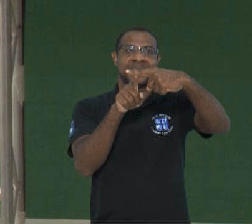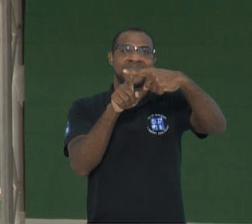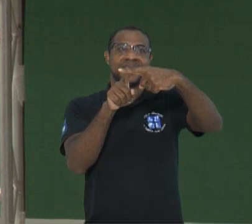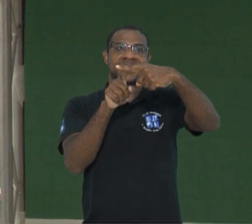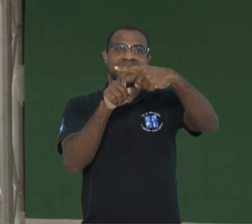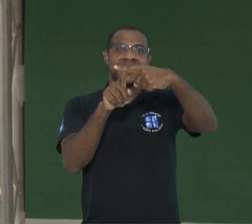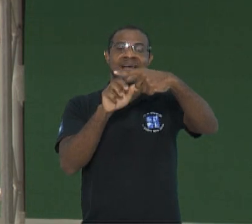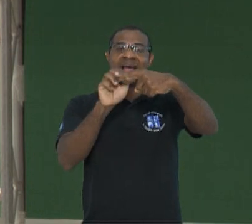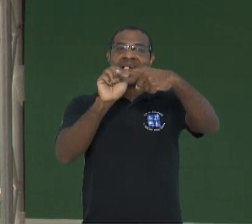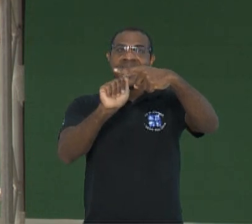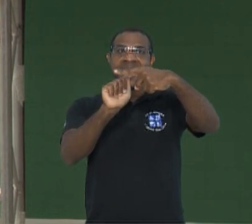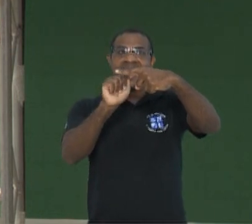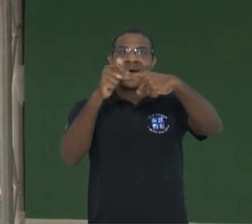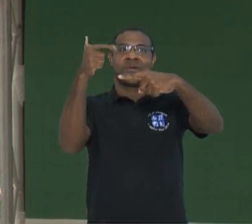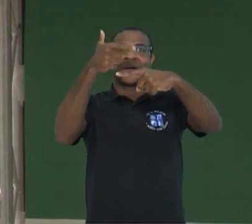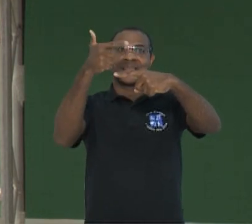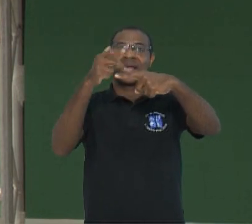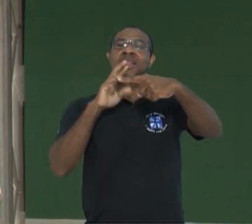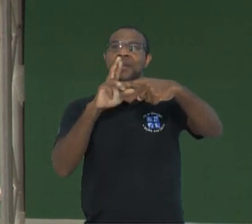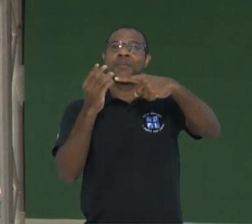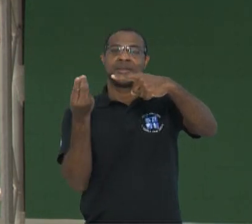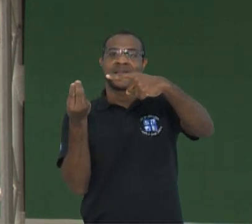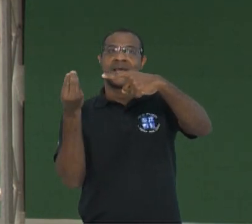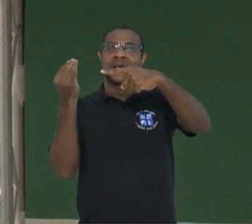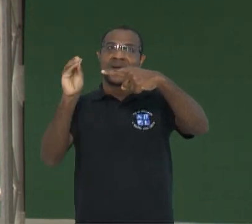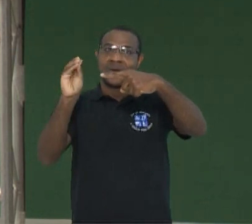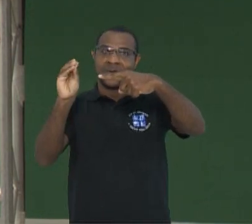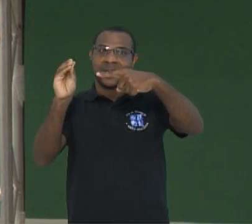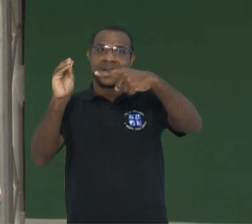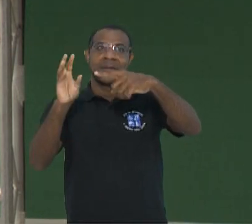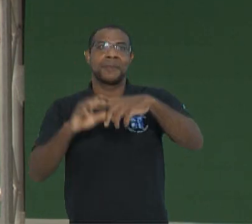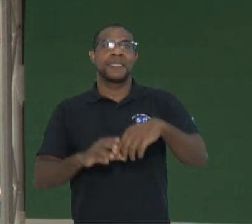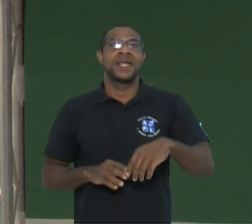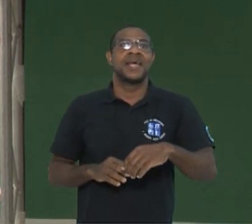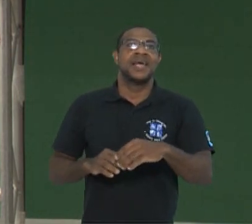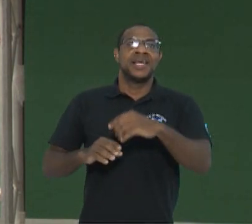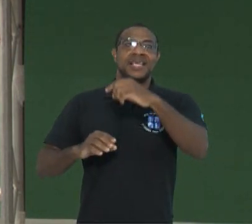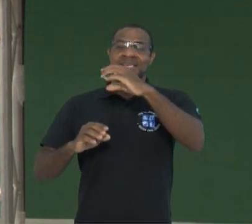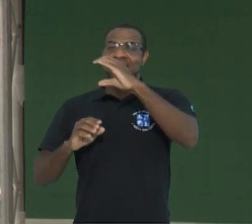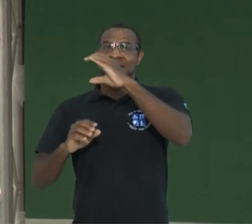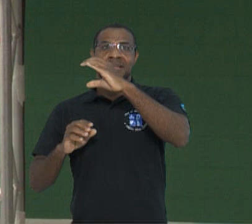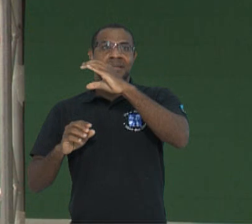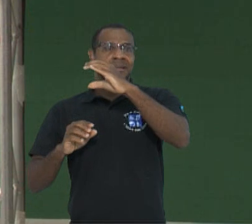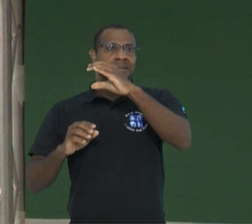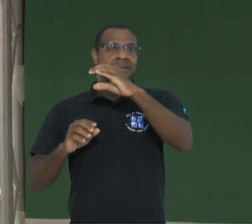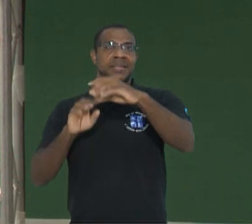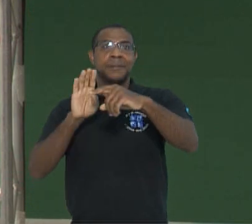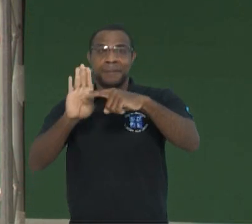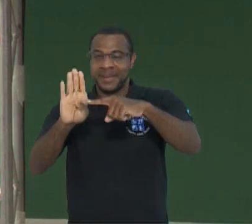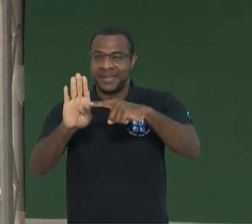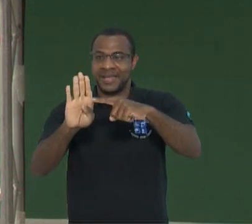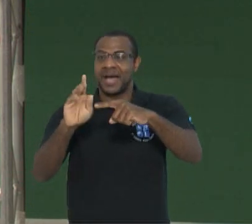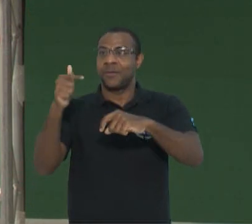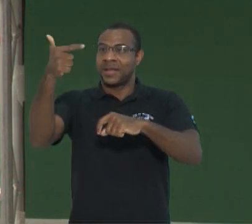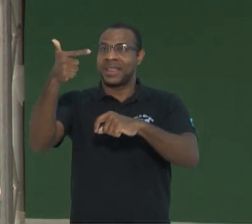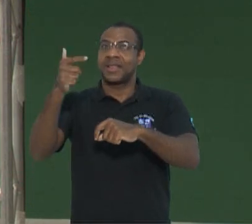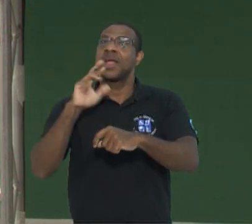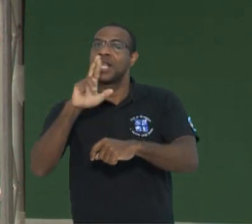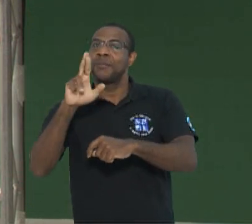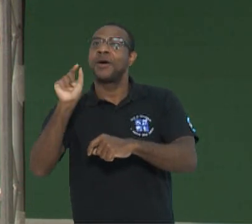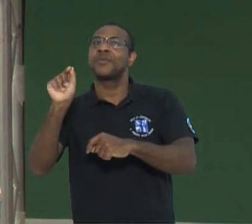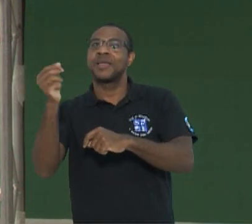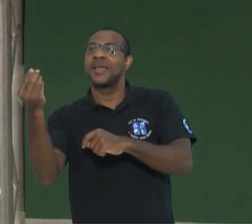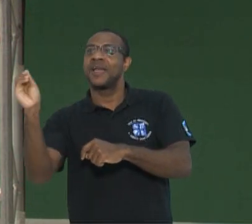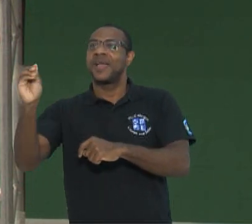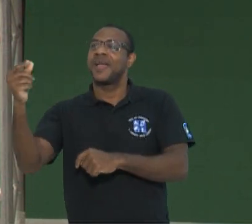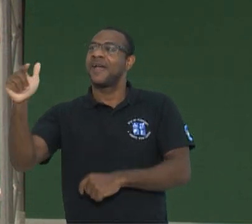quadrado vale 4 e sei que b ao quadrado vale 25. Aí eu consigo calcular os